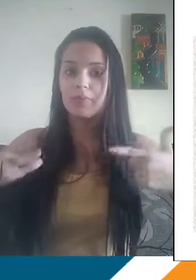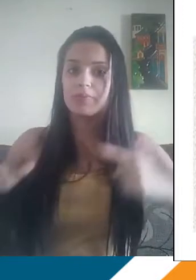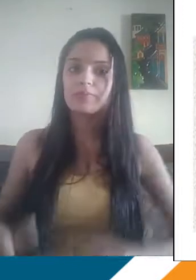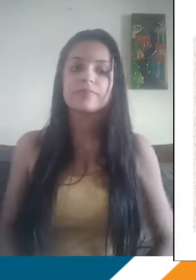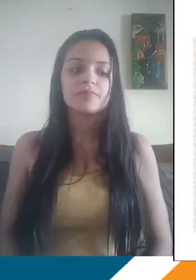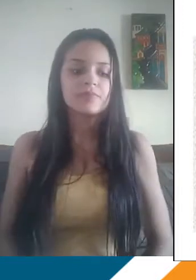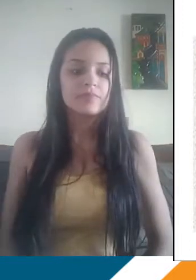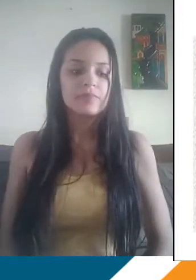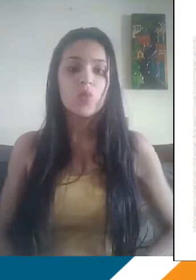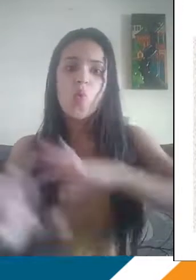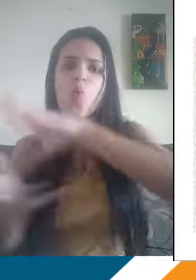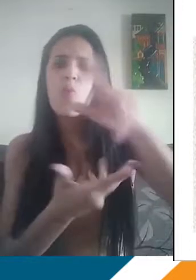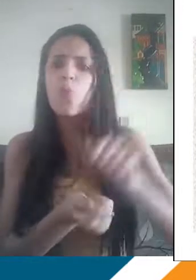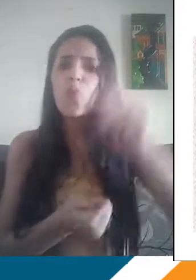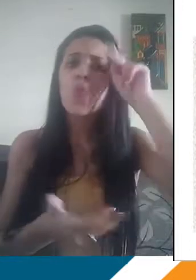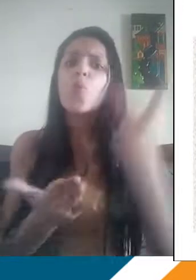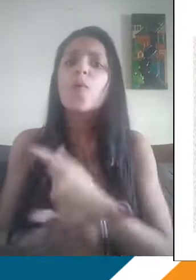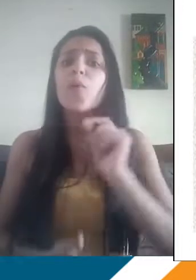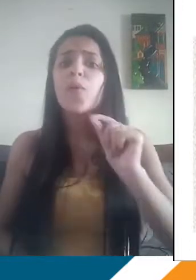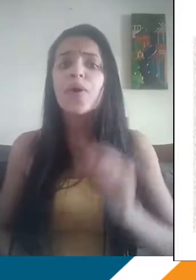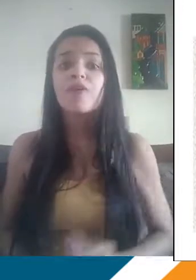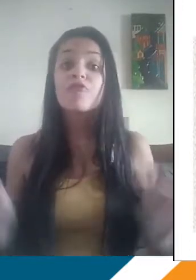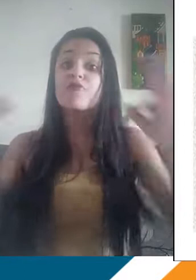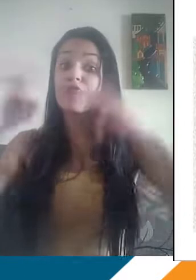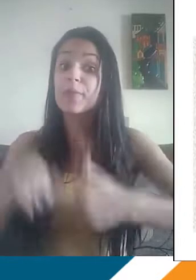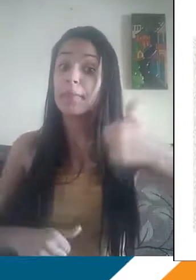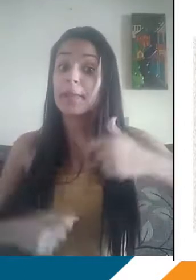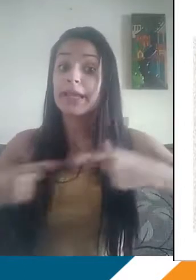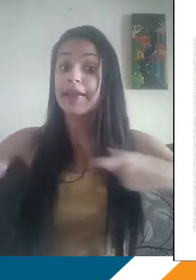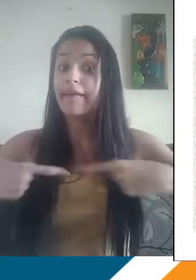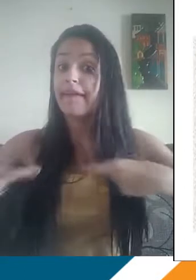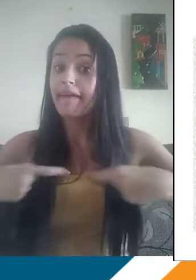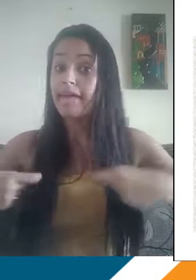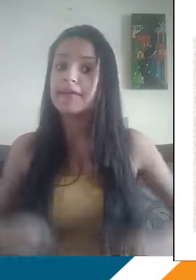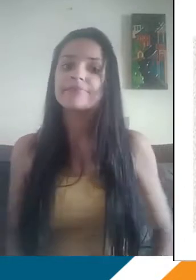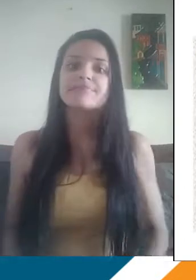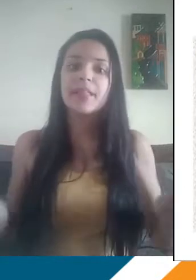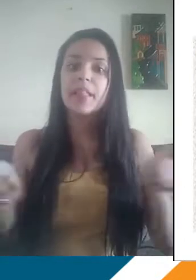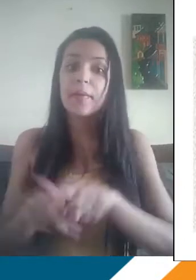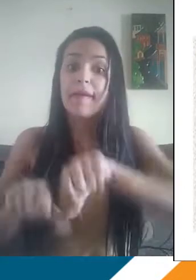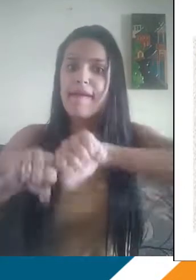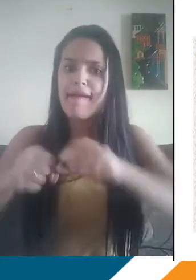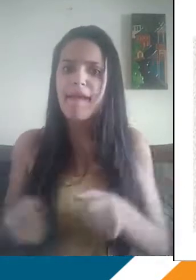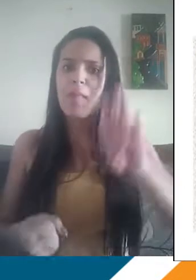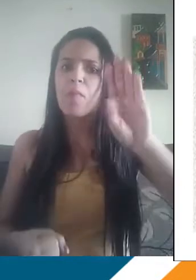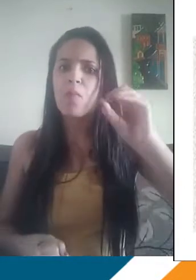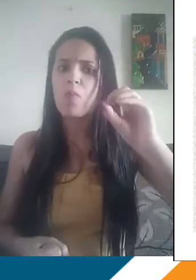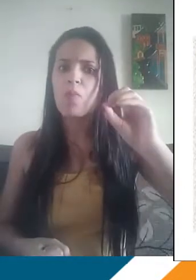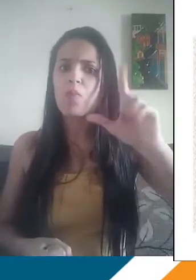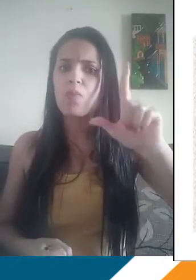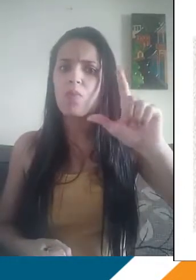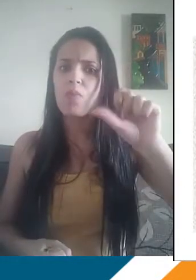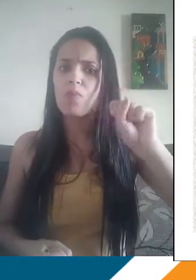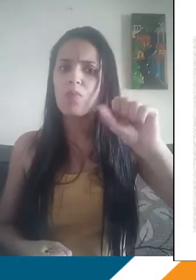relação ao cenário mundial, a gente tem o fim da Primeira Guerra e também a quebra da Bolsa de Valores de Nova Iorque.